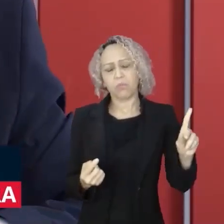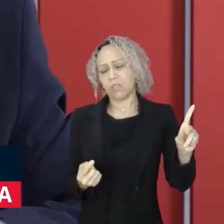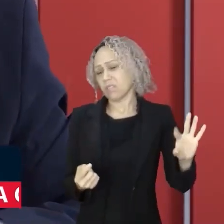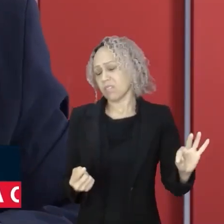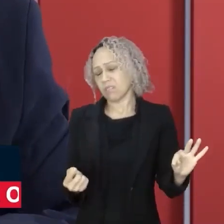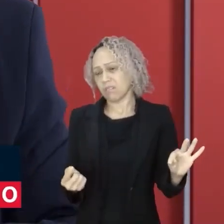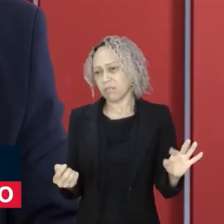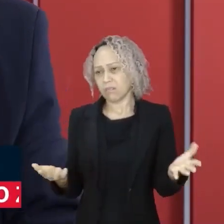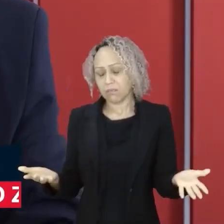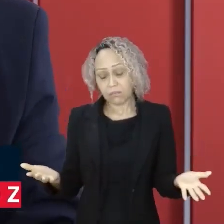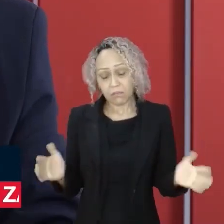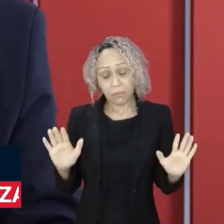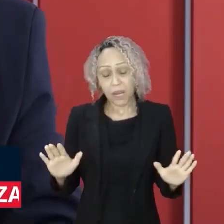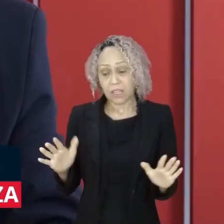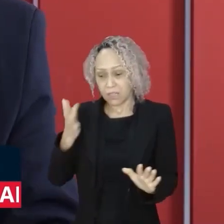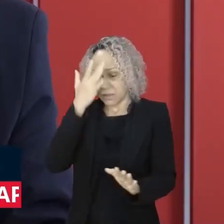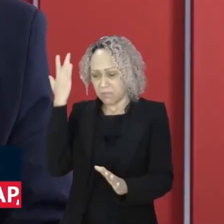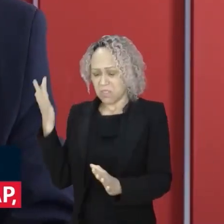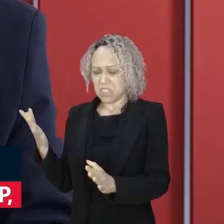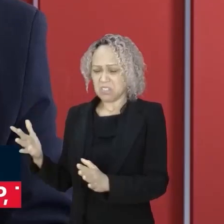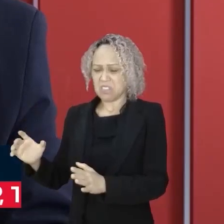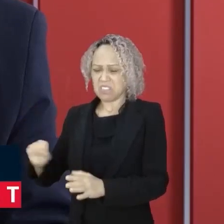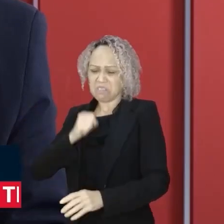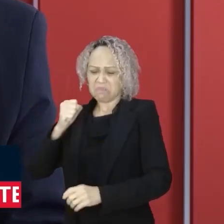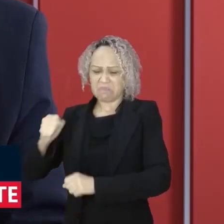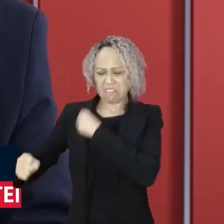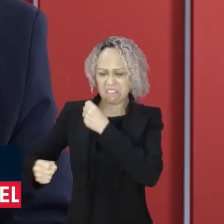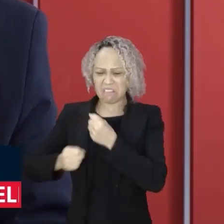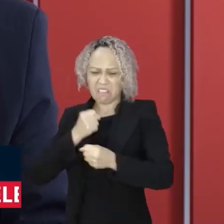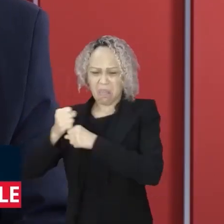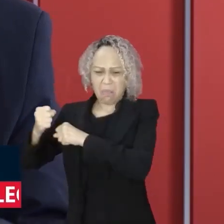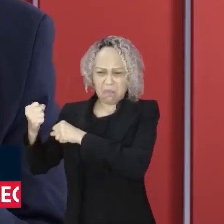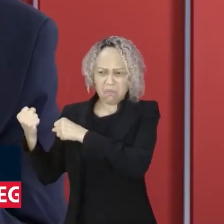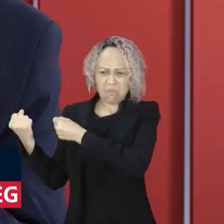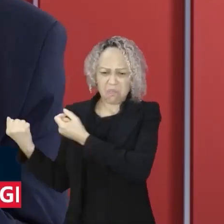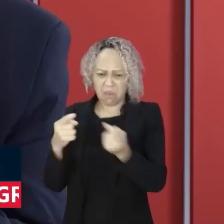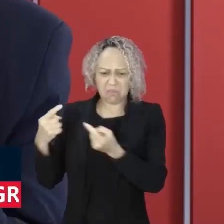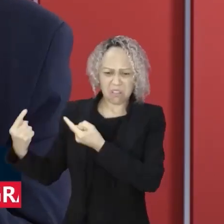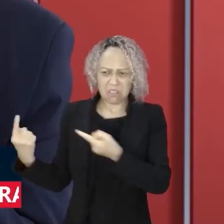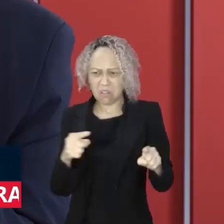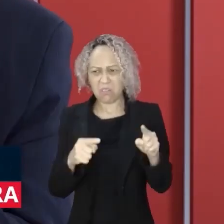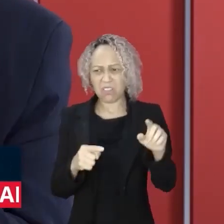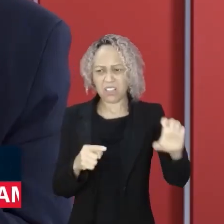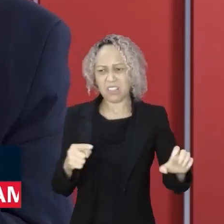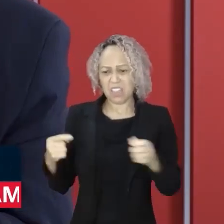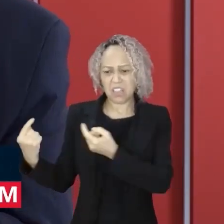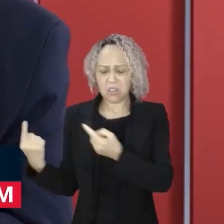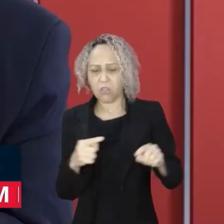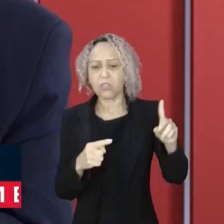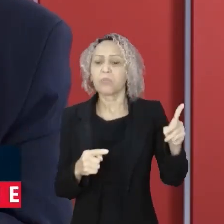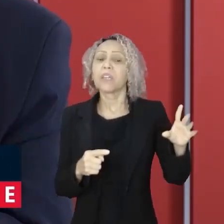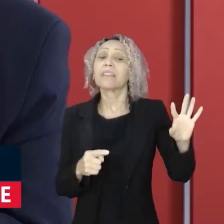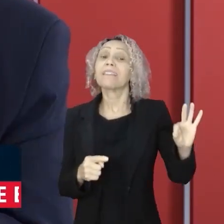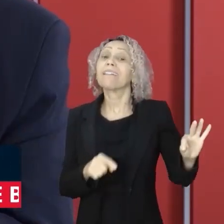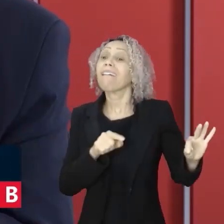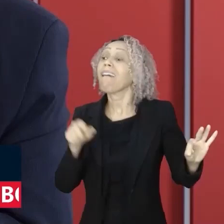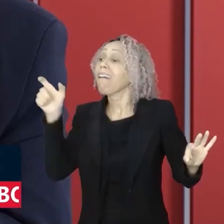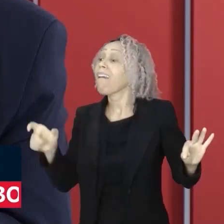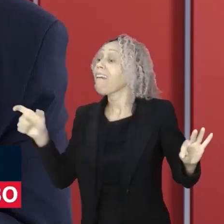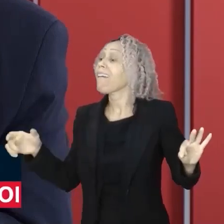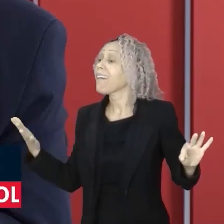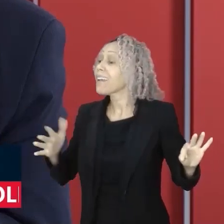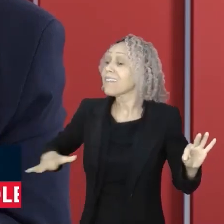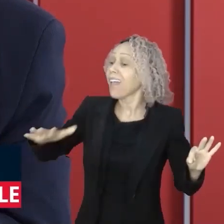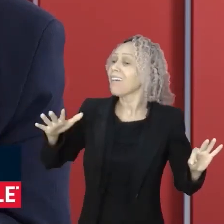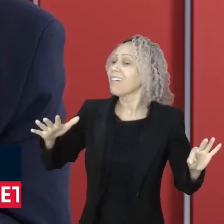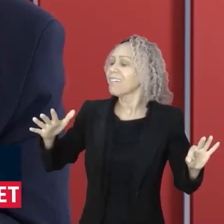que fomentam o ódio contra o PT e a esquerda é aquele cidadão que quer manter um trabalho escravo. Nós não